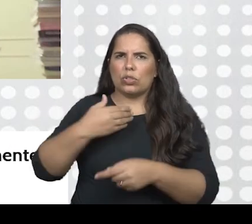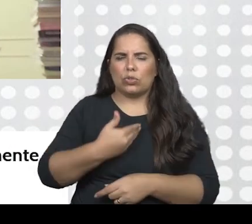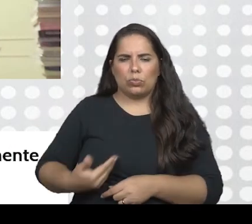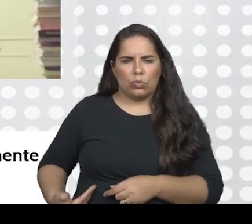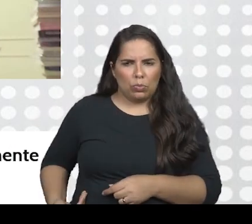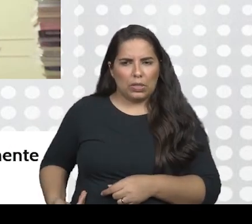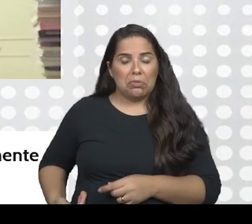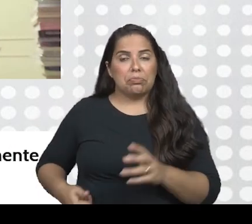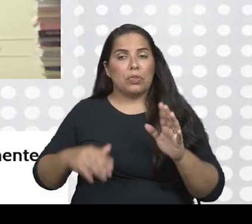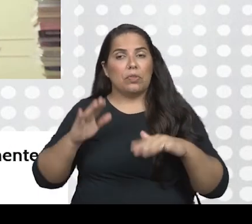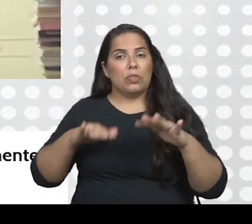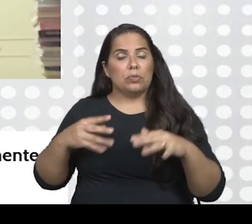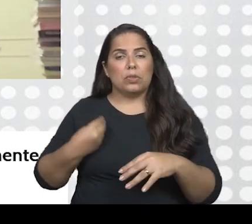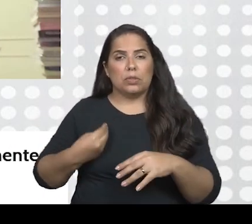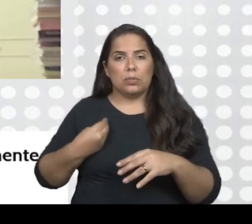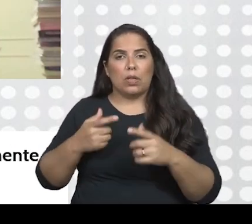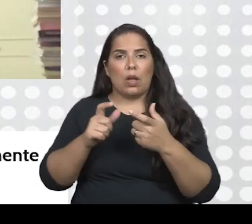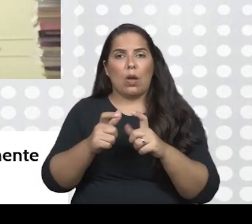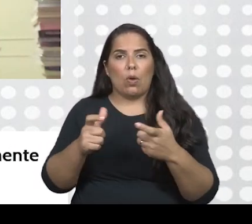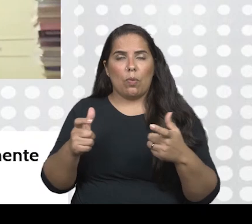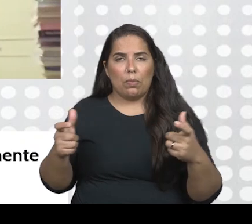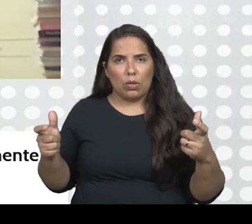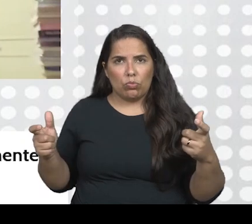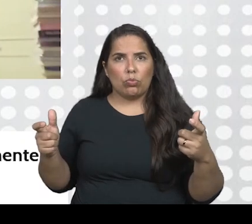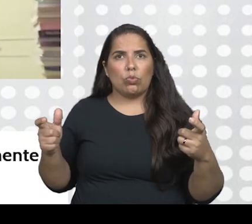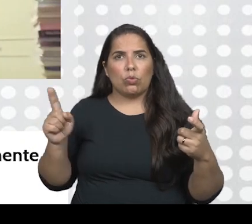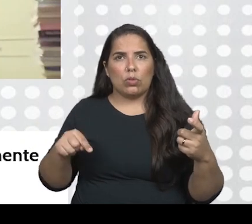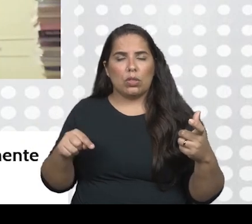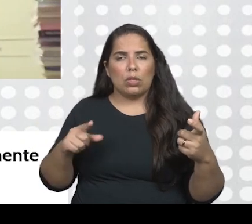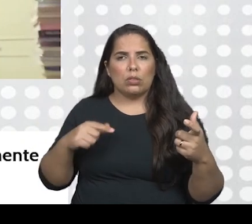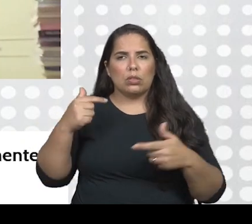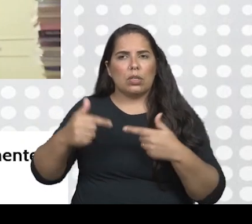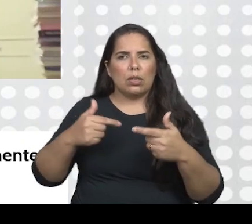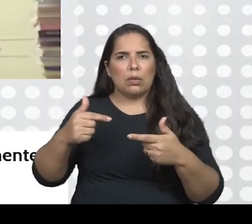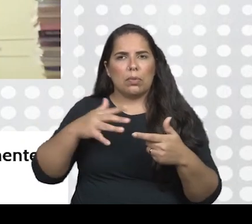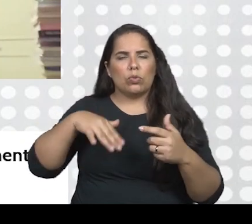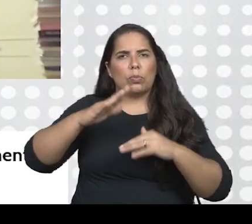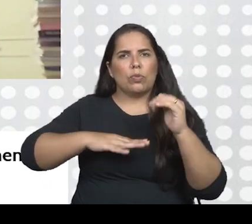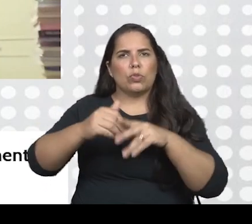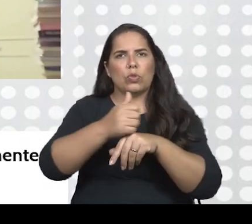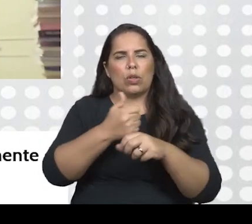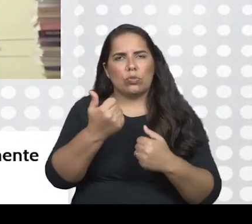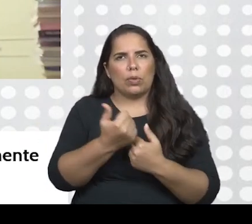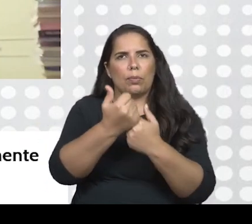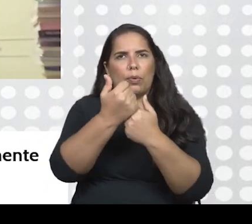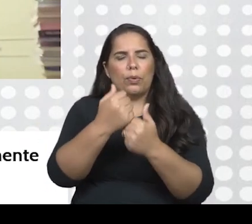e provavelmente colabora para o aumento específico da demanda em torno do profissional de apoio.